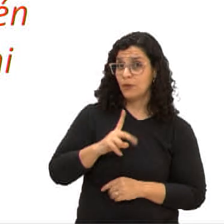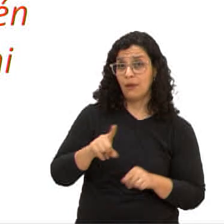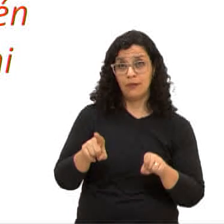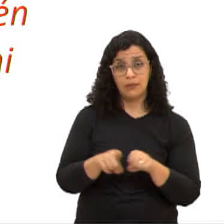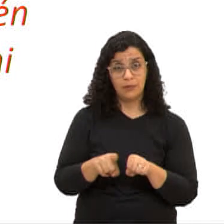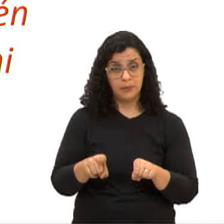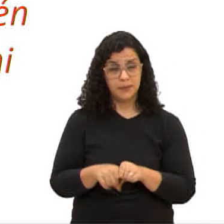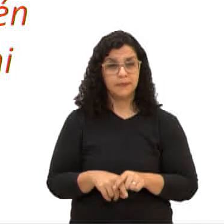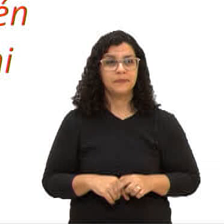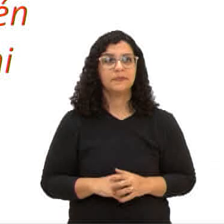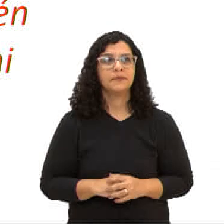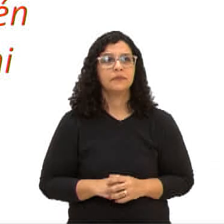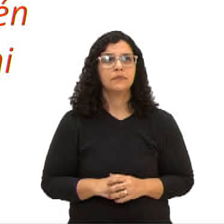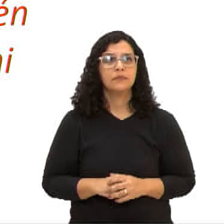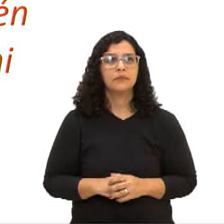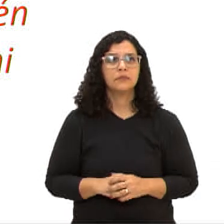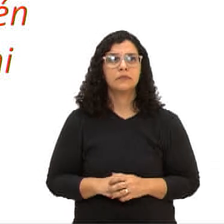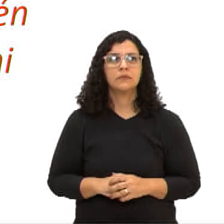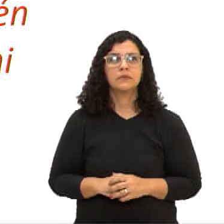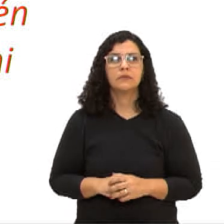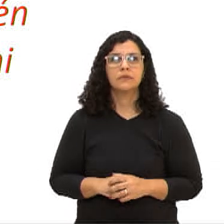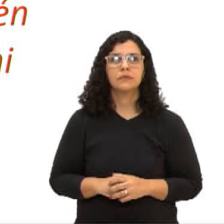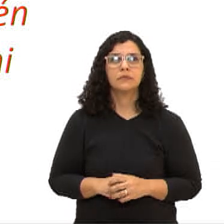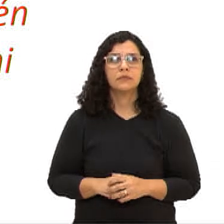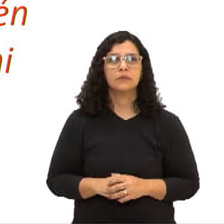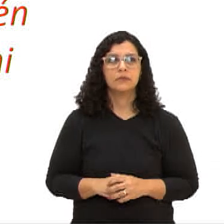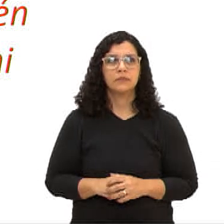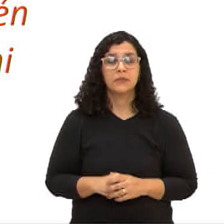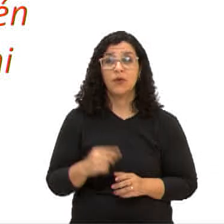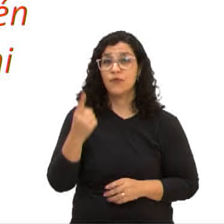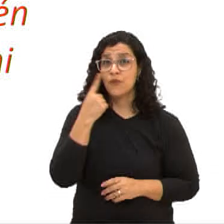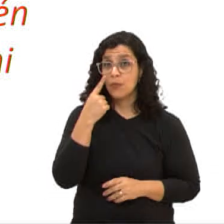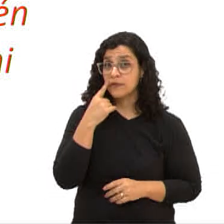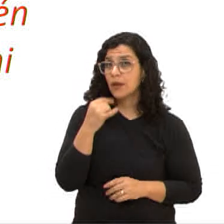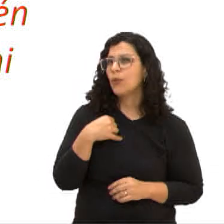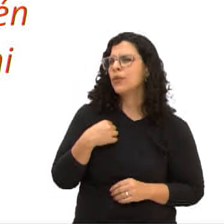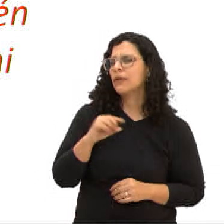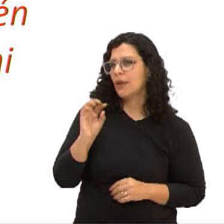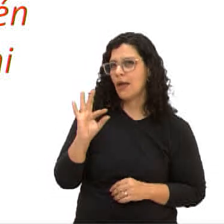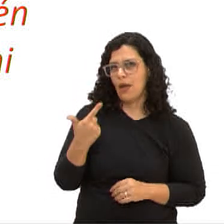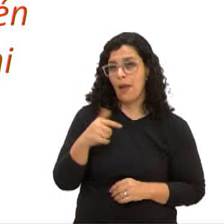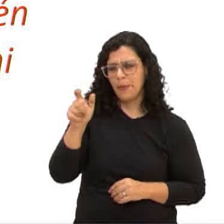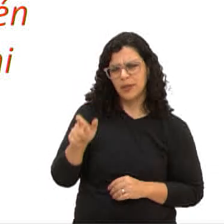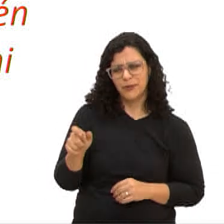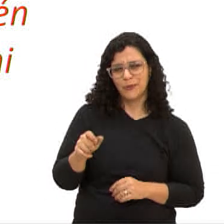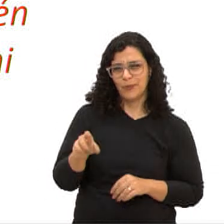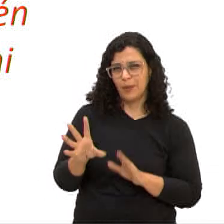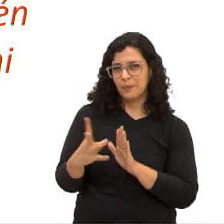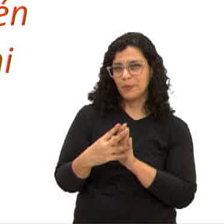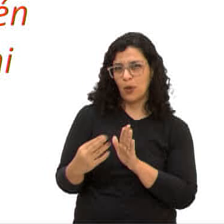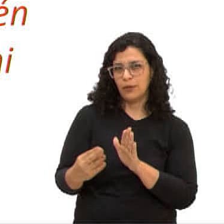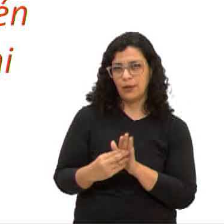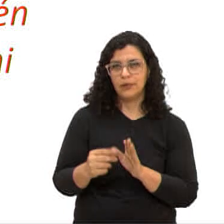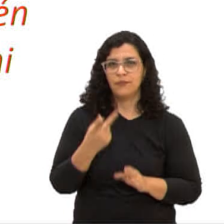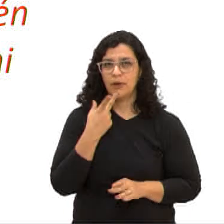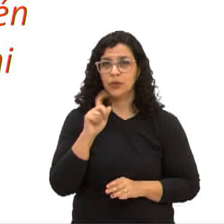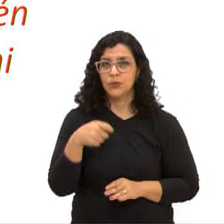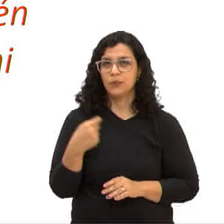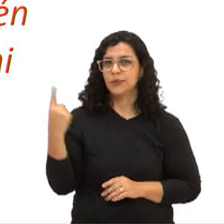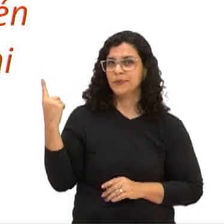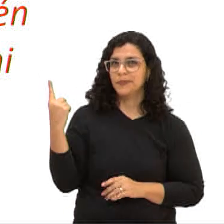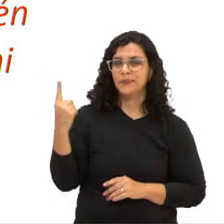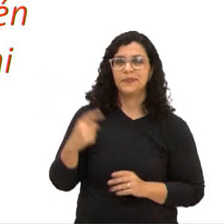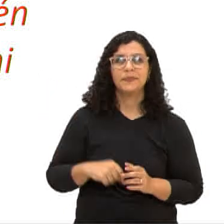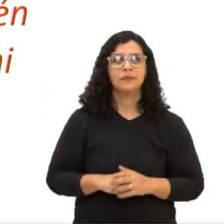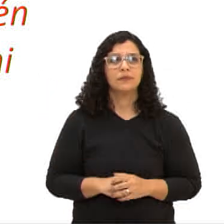uma resposta personal. Pero vamos ver um exemplo. Os gêneros que mais uso são a